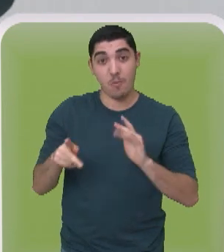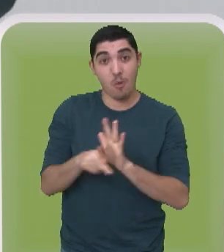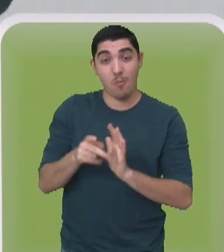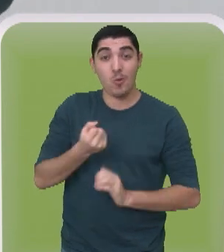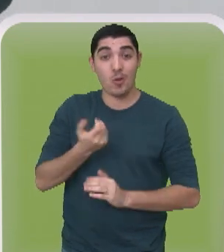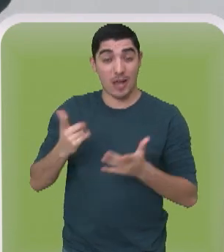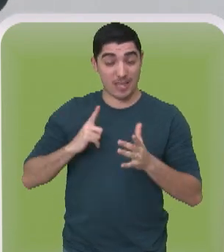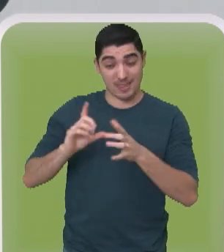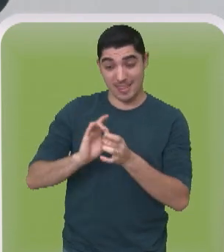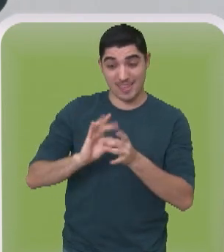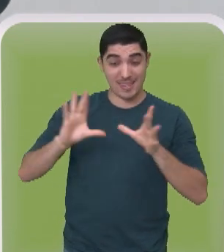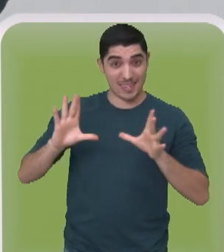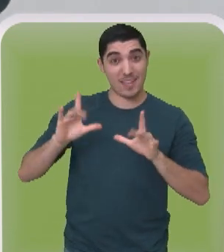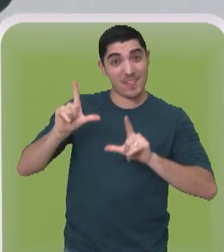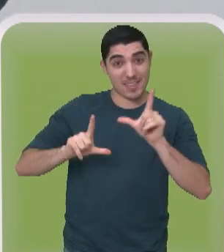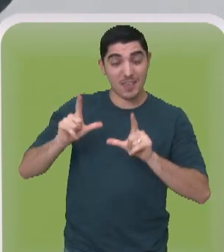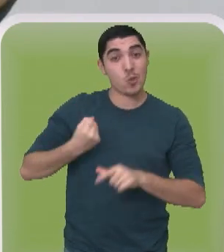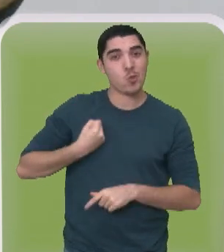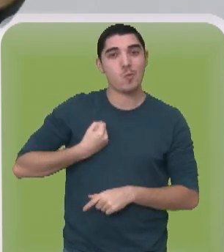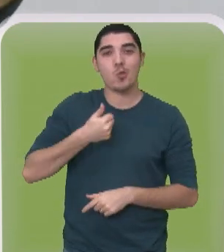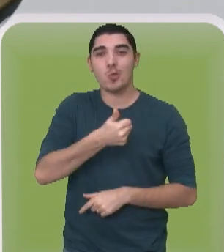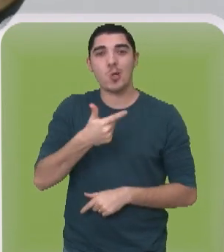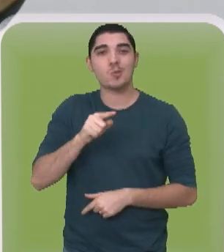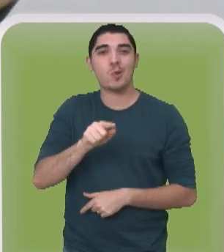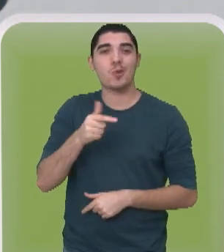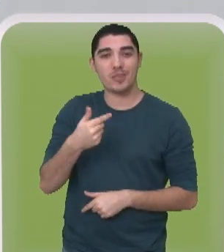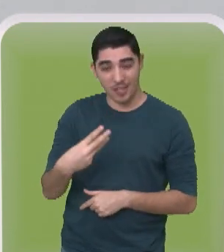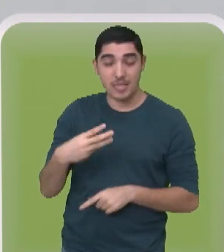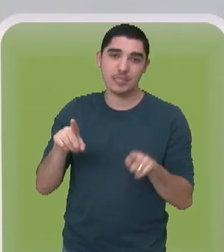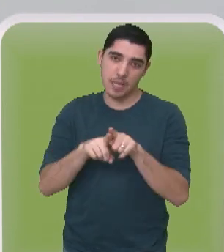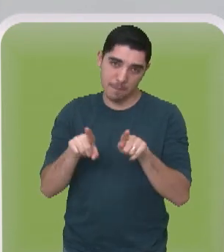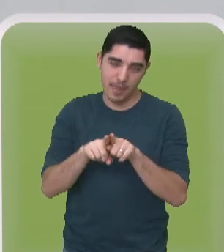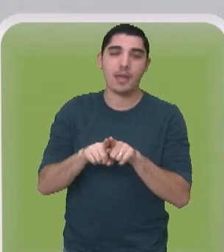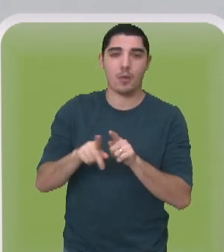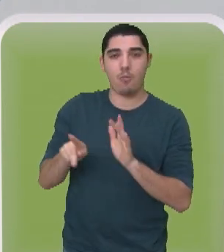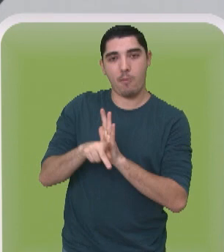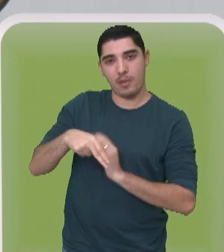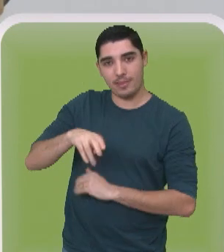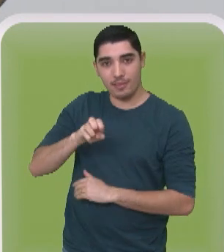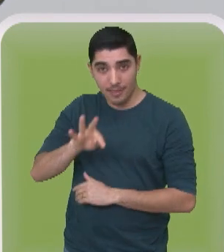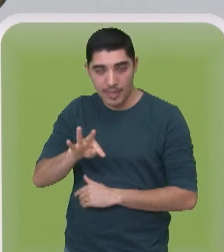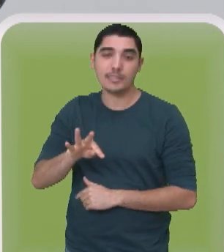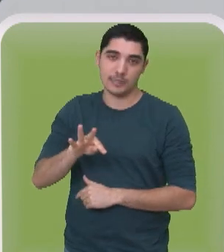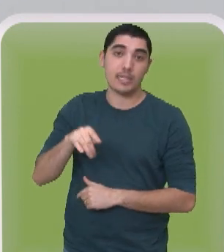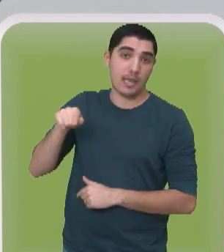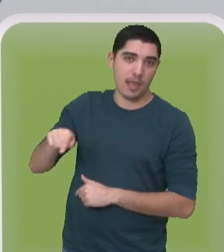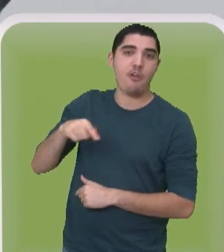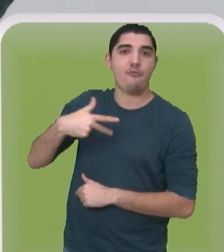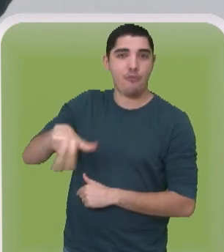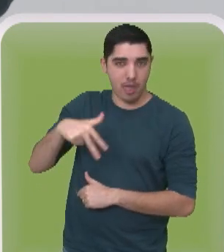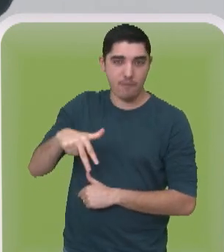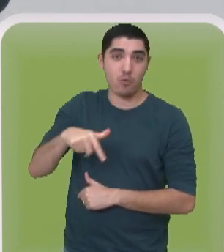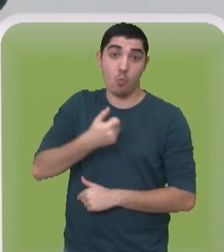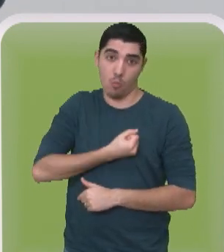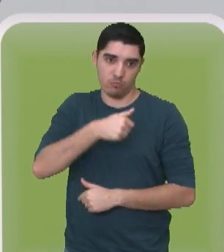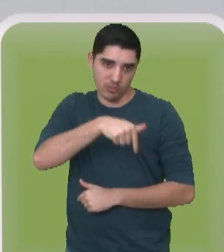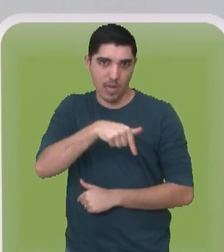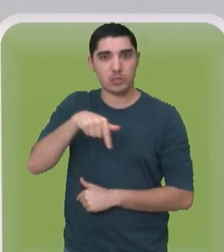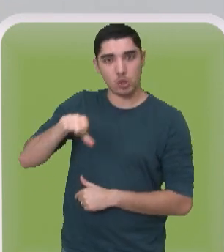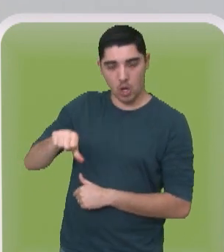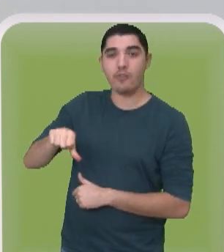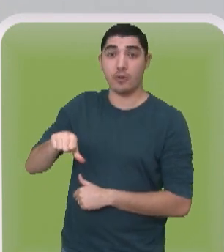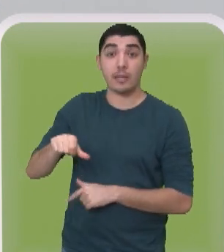canal aberto em 12.3, além do canal 7 da NET, 9 da Vivo TV. Estamos também na internet em